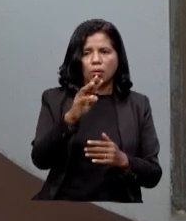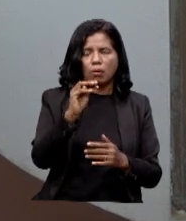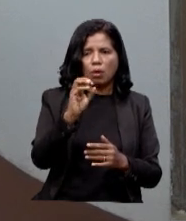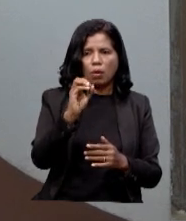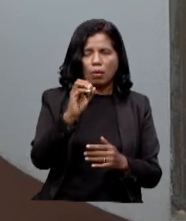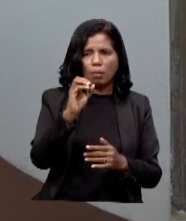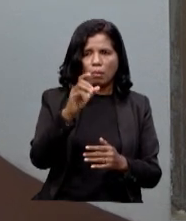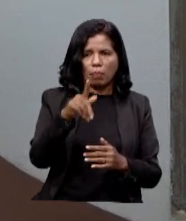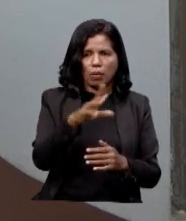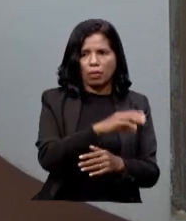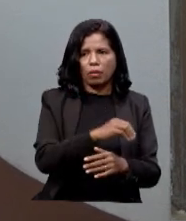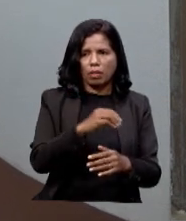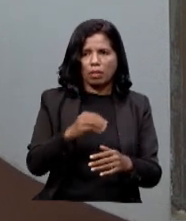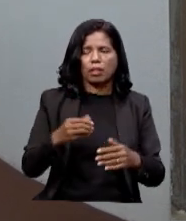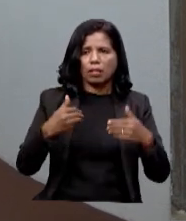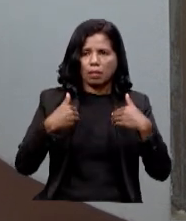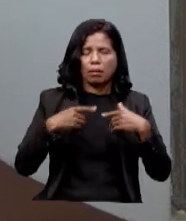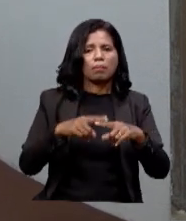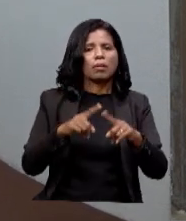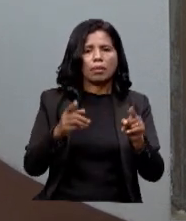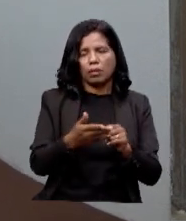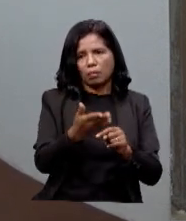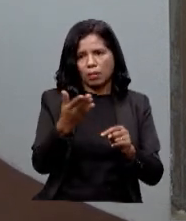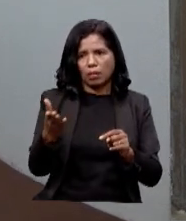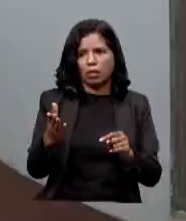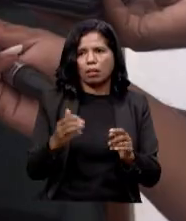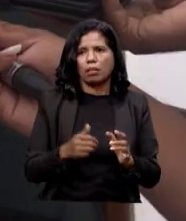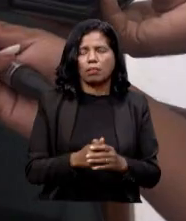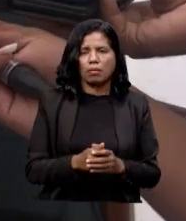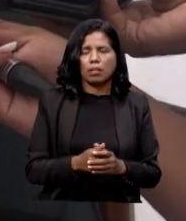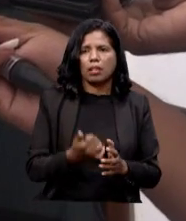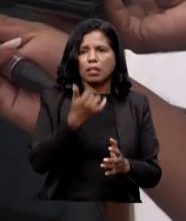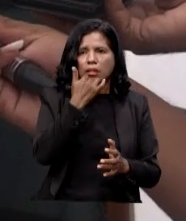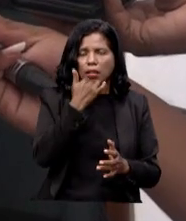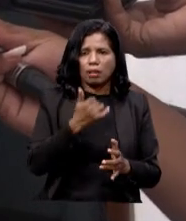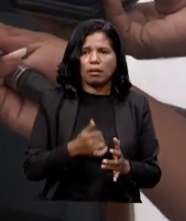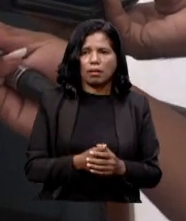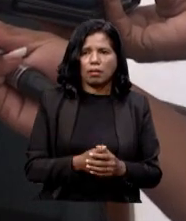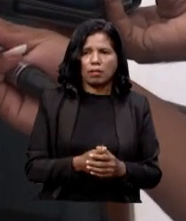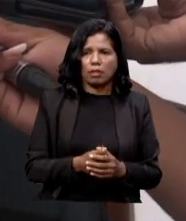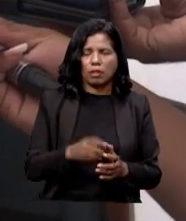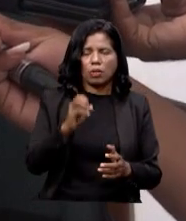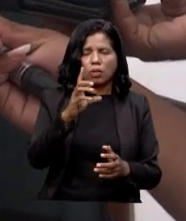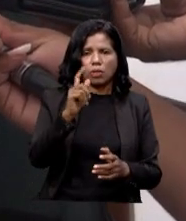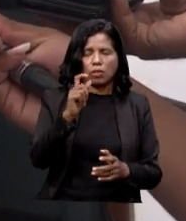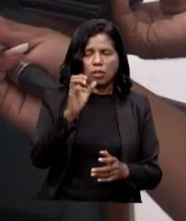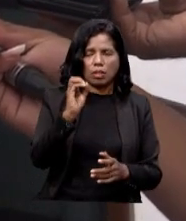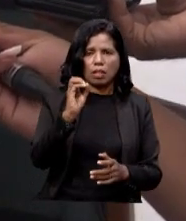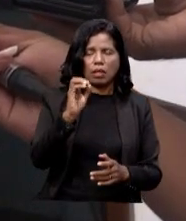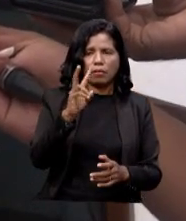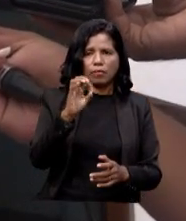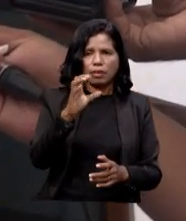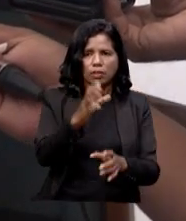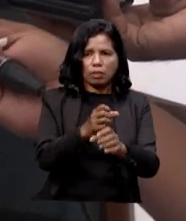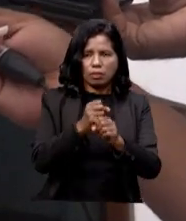nomor tamah itu ya sistem harus iya maybe itu bot ini kupon ni file langsung. Portavoz PSIC Otávio da Costa Araújo clarifica se a